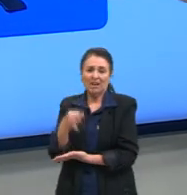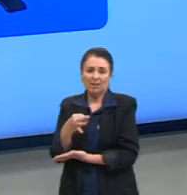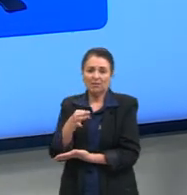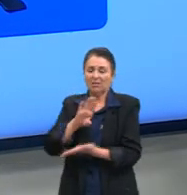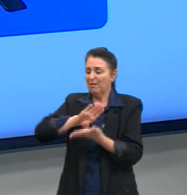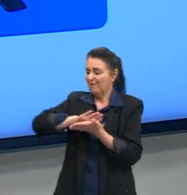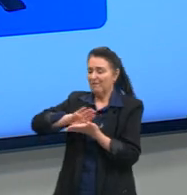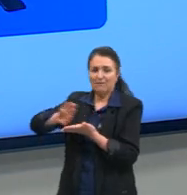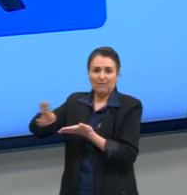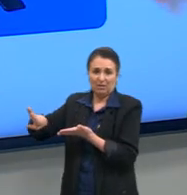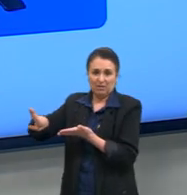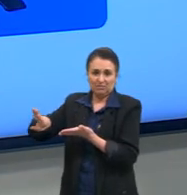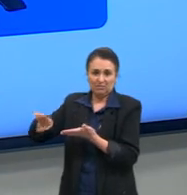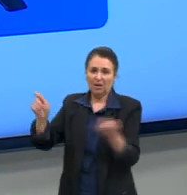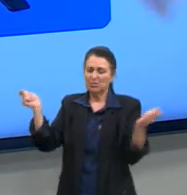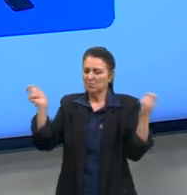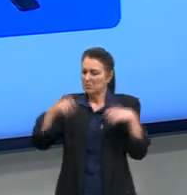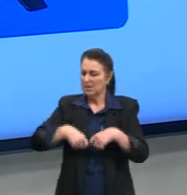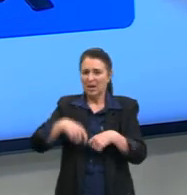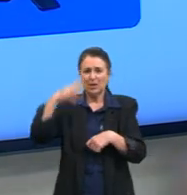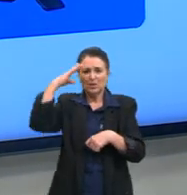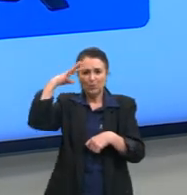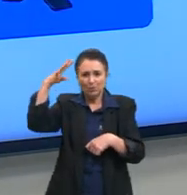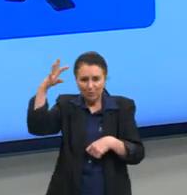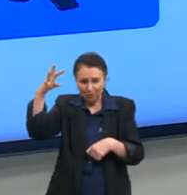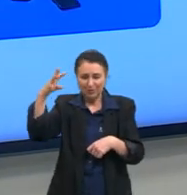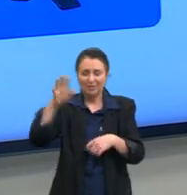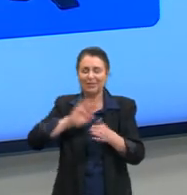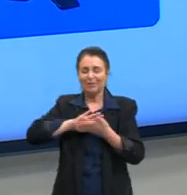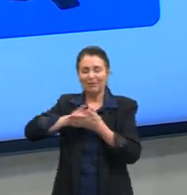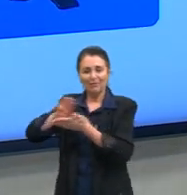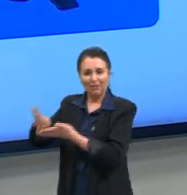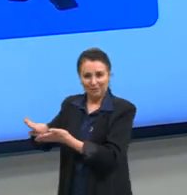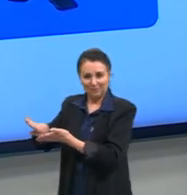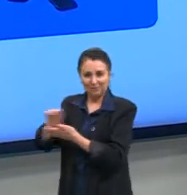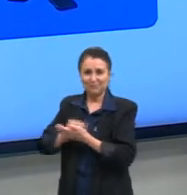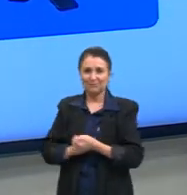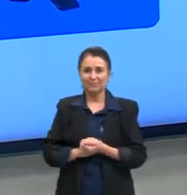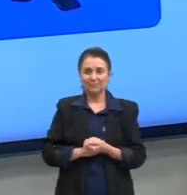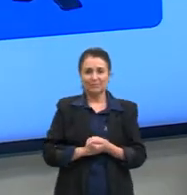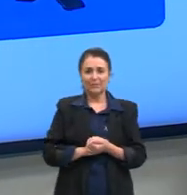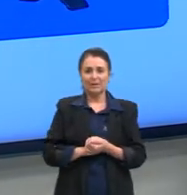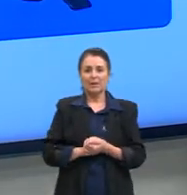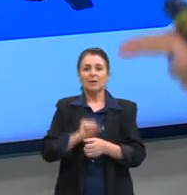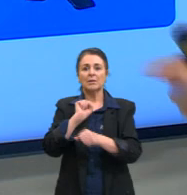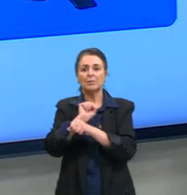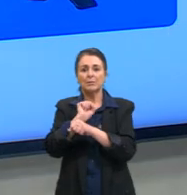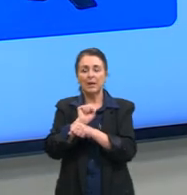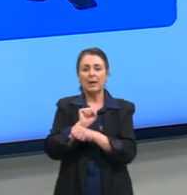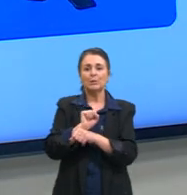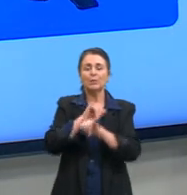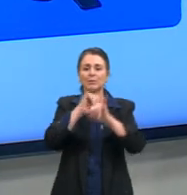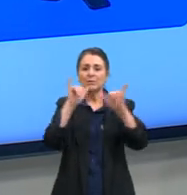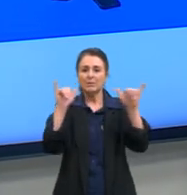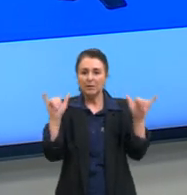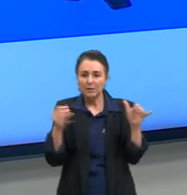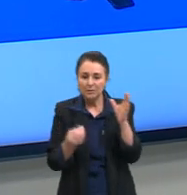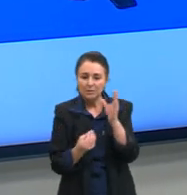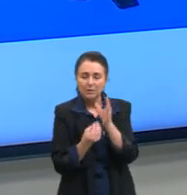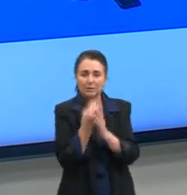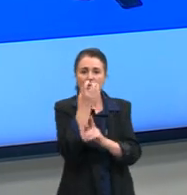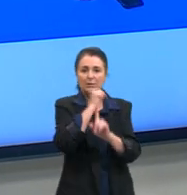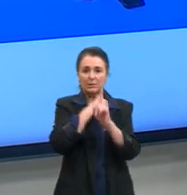portanto fica fora essa possibilidade sonhos as utopias que ficam fora E aí Espero que tenha passado o recado sobre o surgimento